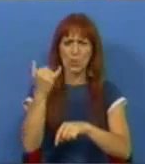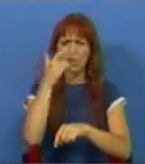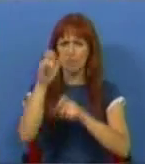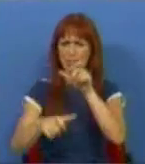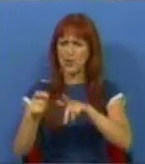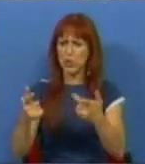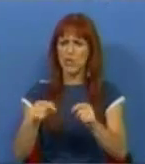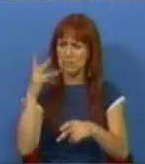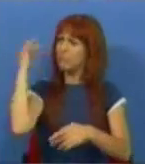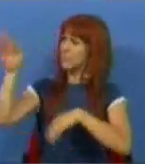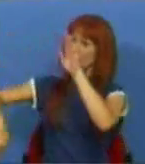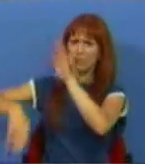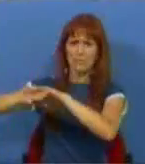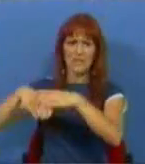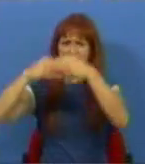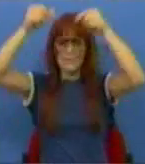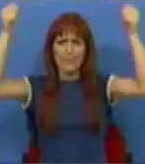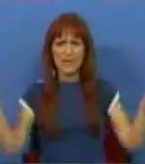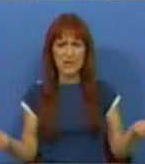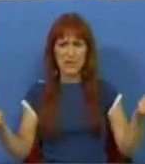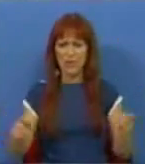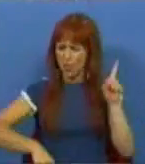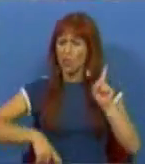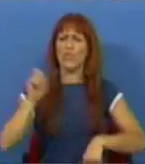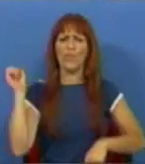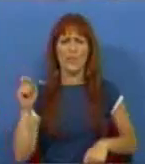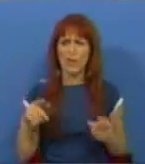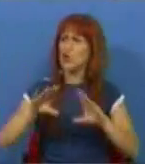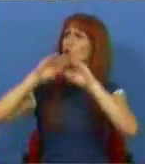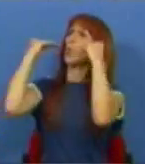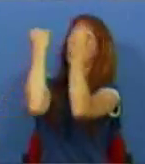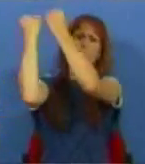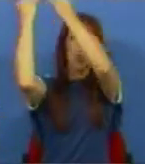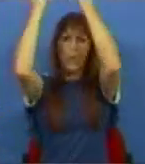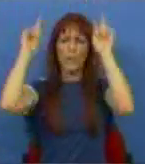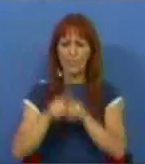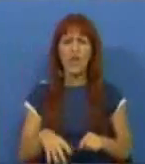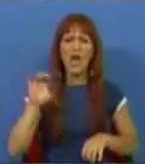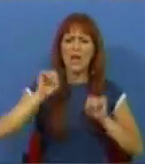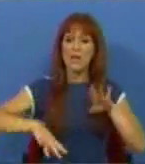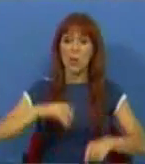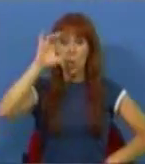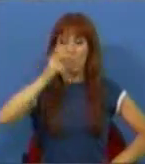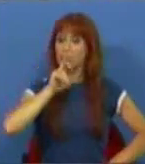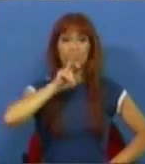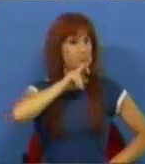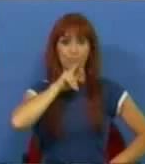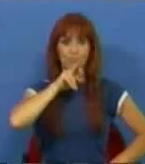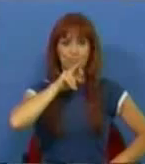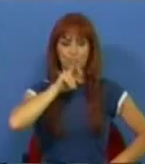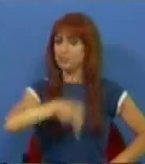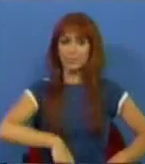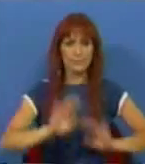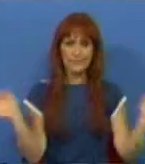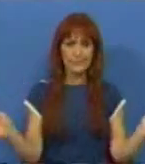50.782 pessoas emigraram, desapareceram, fugiram num OVNI. O que é que lhes aconteceu? O Governo não responde. Não